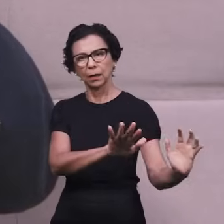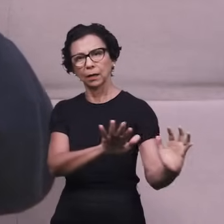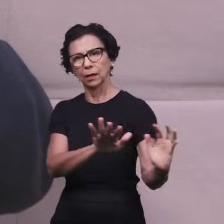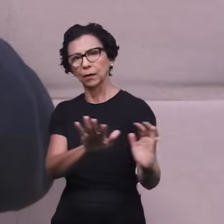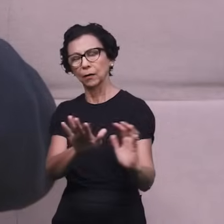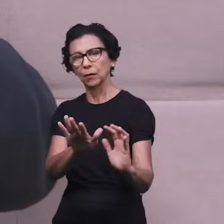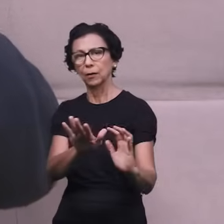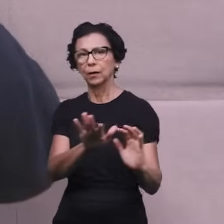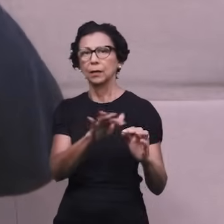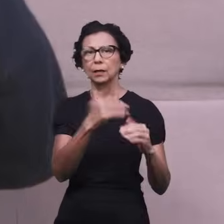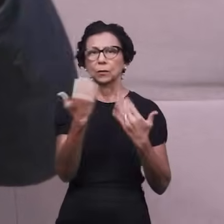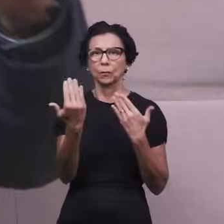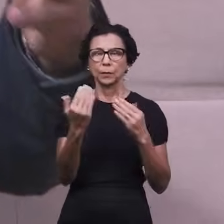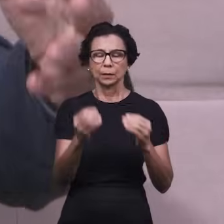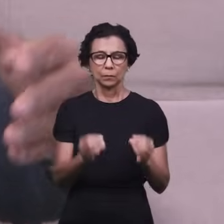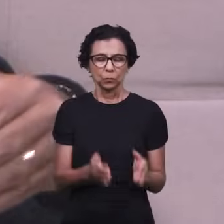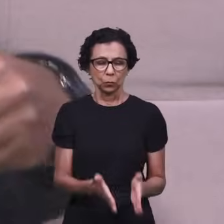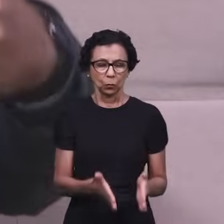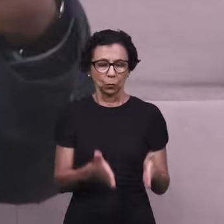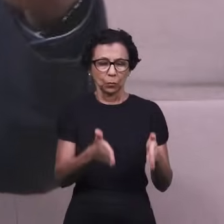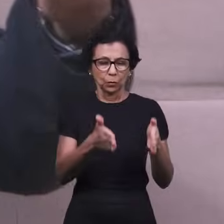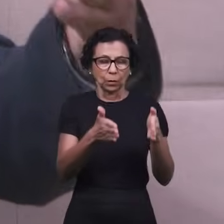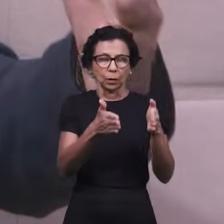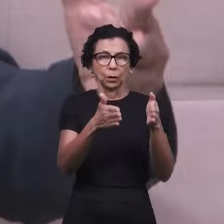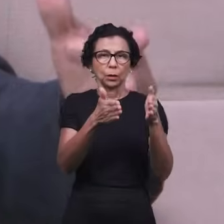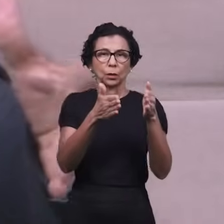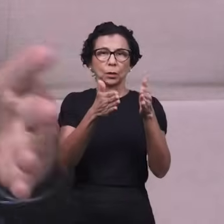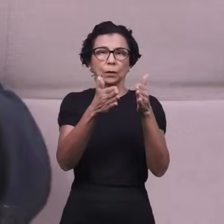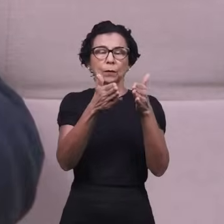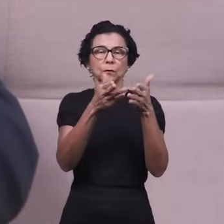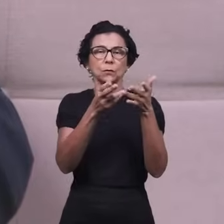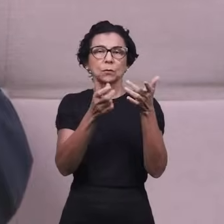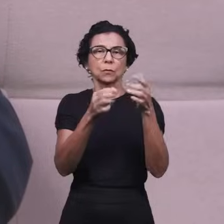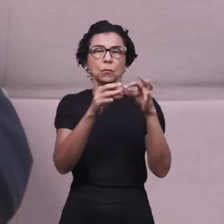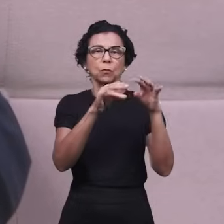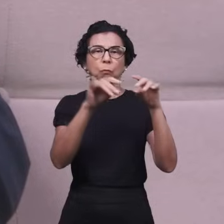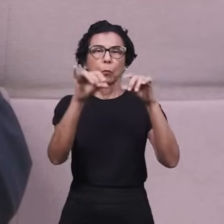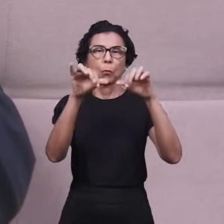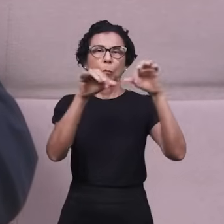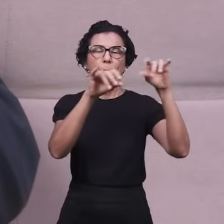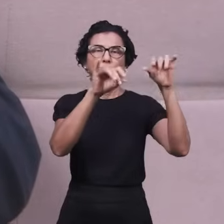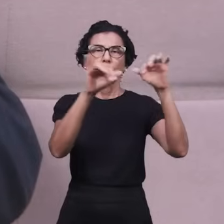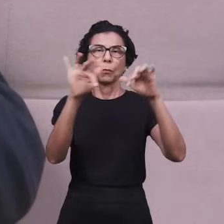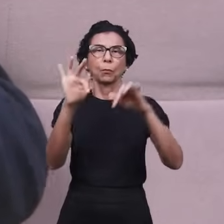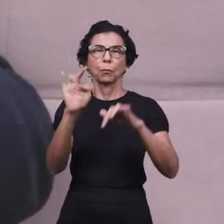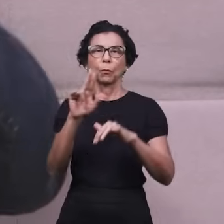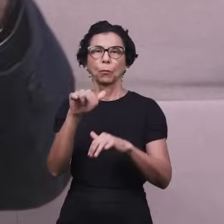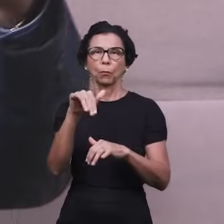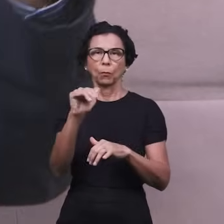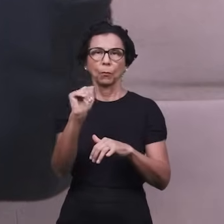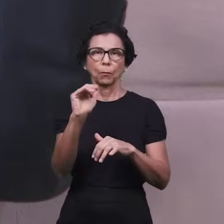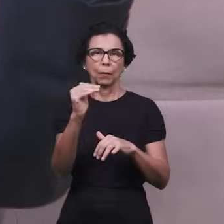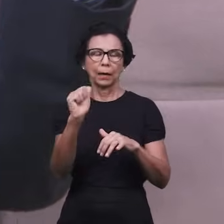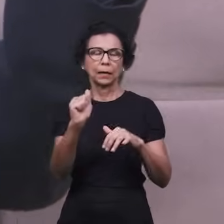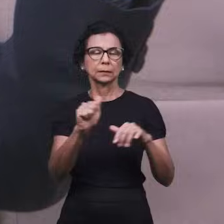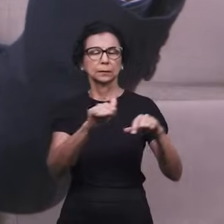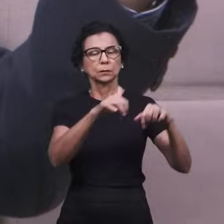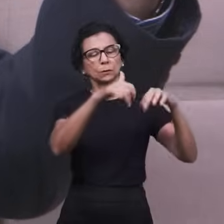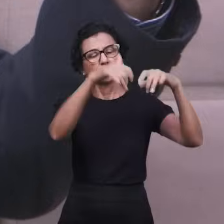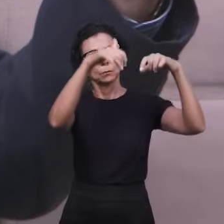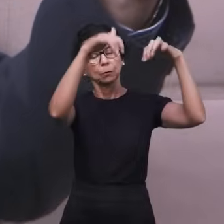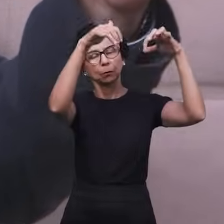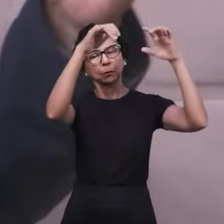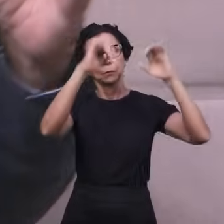adjetivada, como colunas de fumaça ou de fumo, né? Ela não sobe, ela não vai se apresentar, chegar